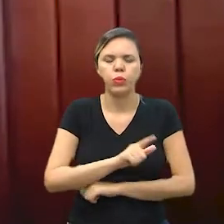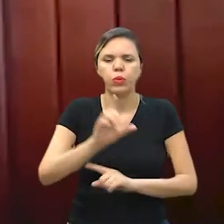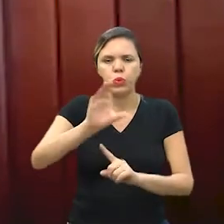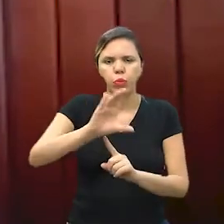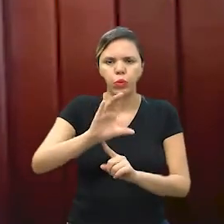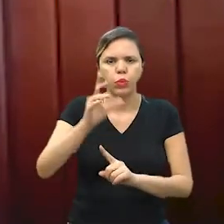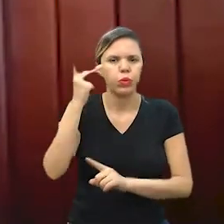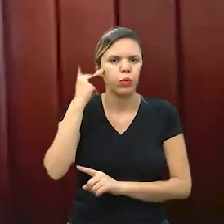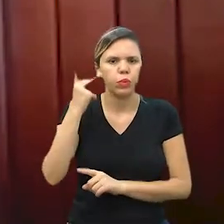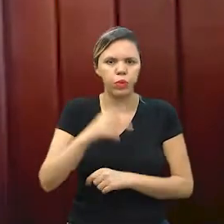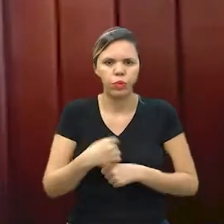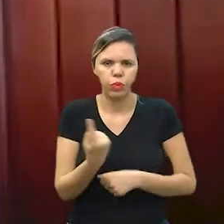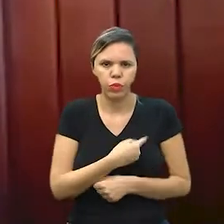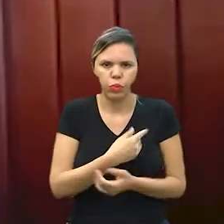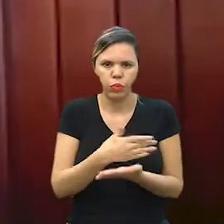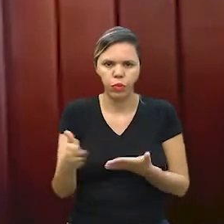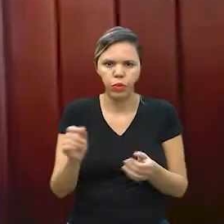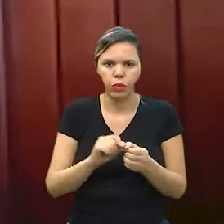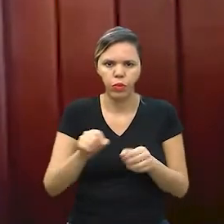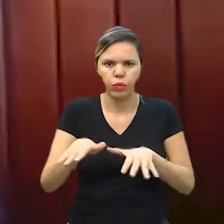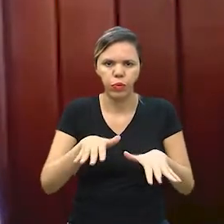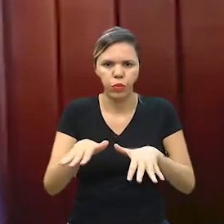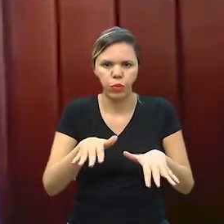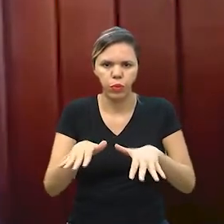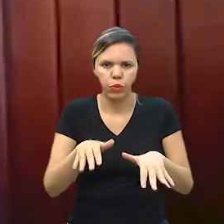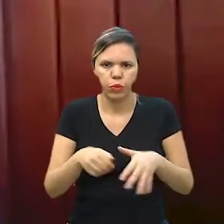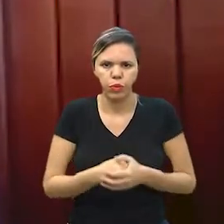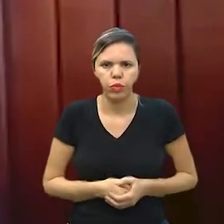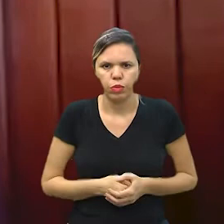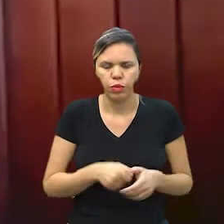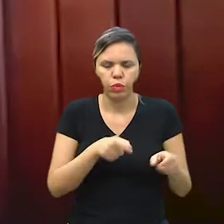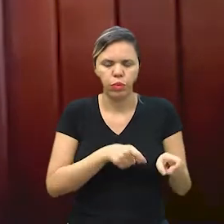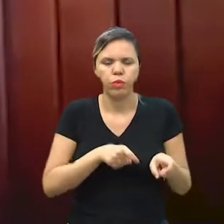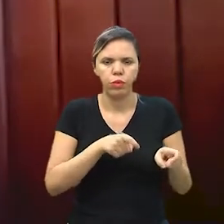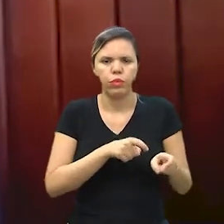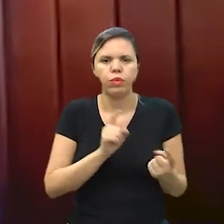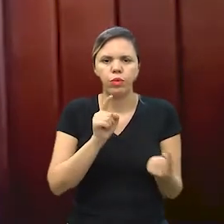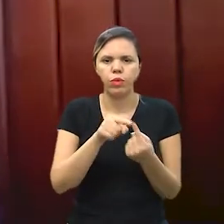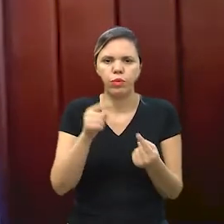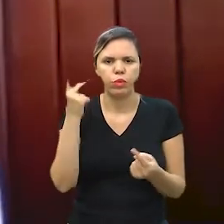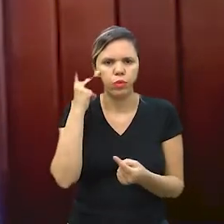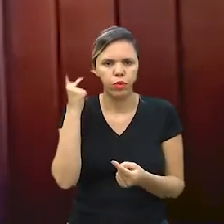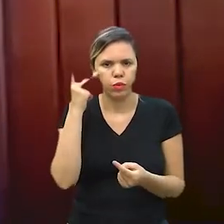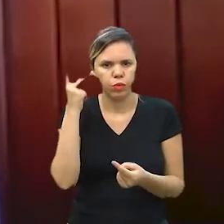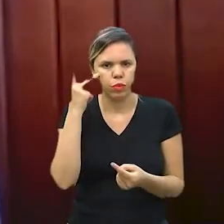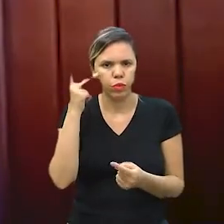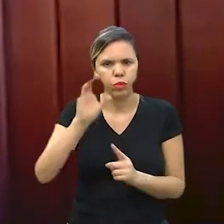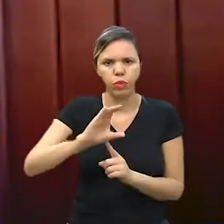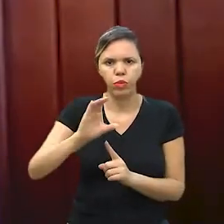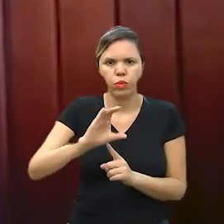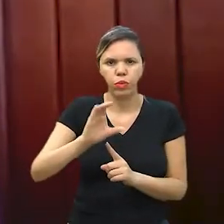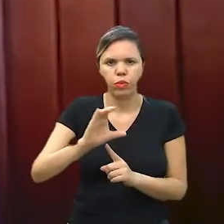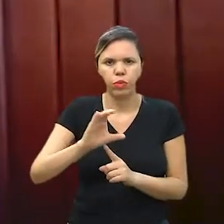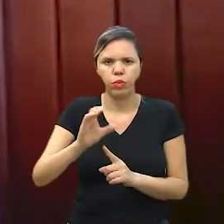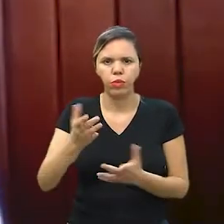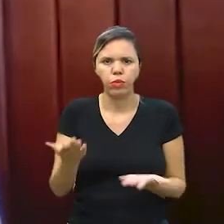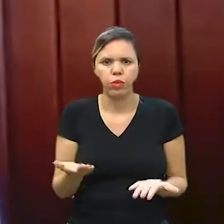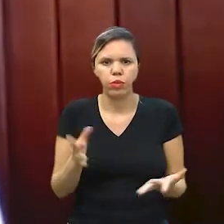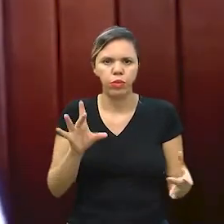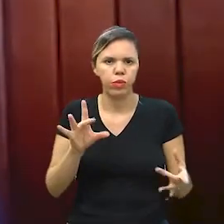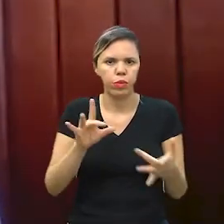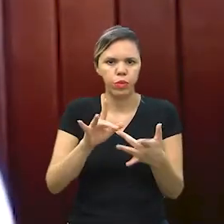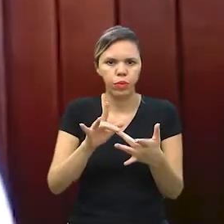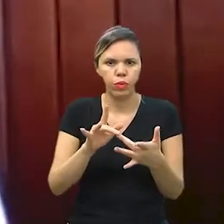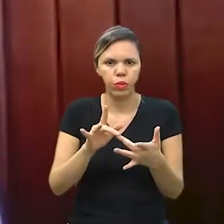São Paulo. E aí nós começamos a fazer esse movimento do sítio diretamente para São Paulo com o consumidor final. Né? Então, era essa